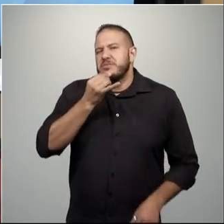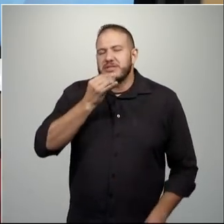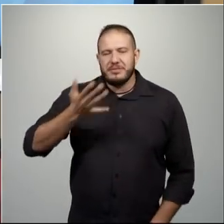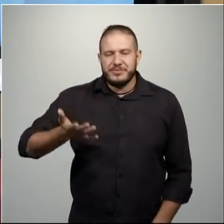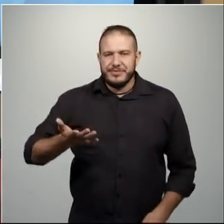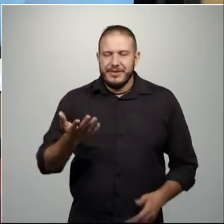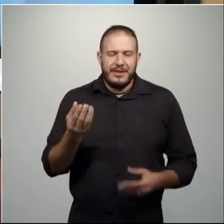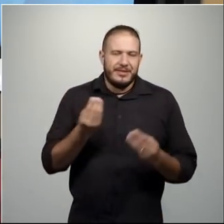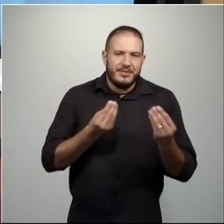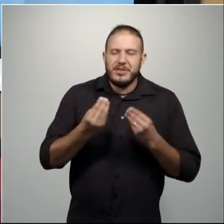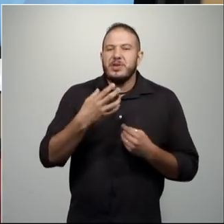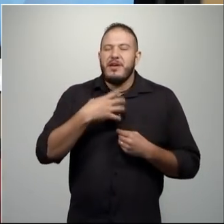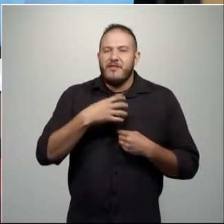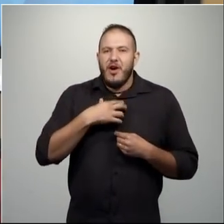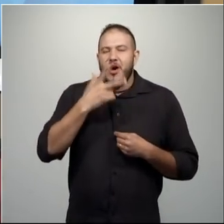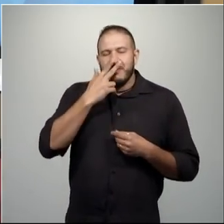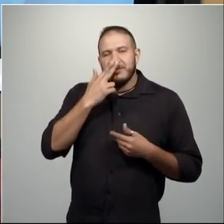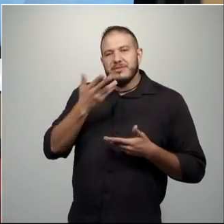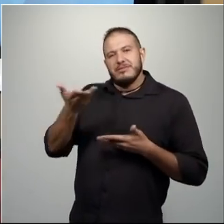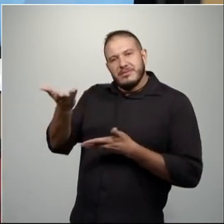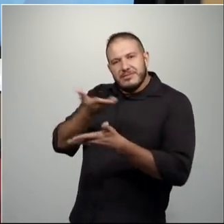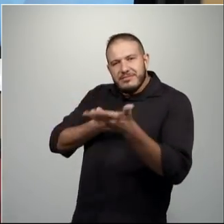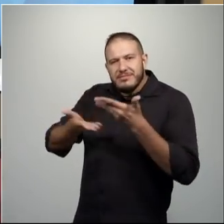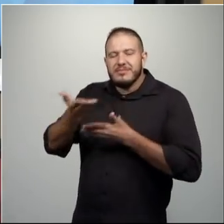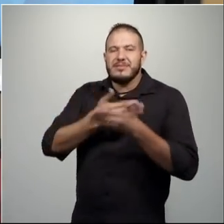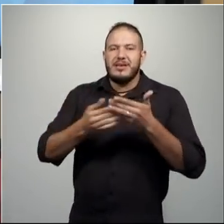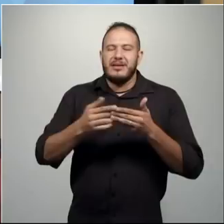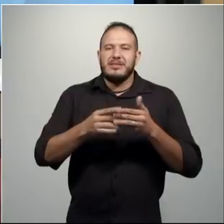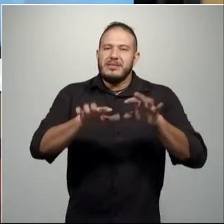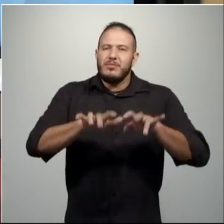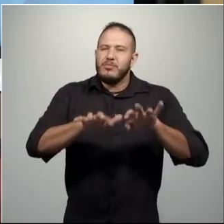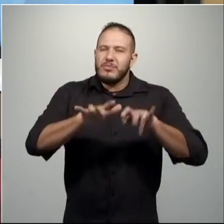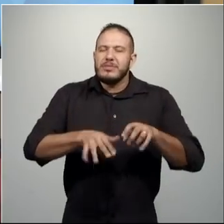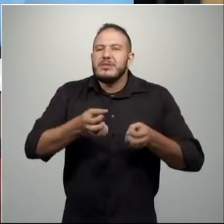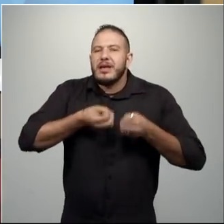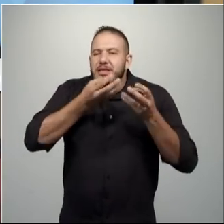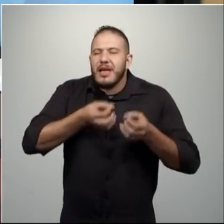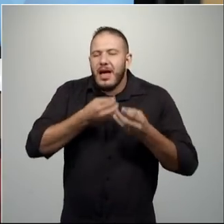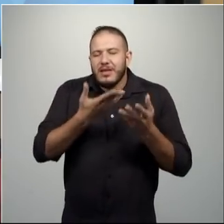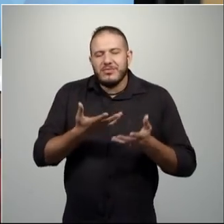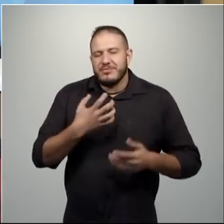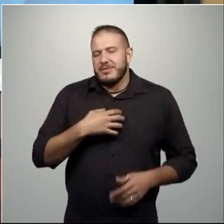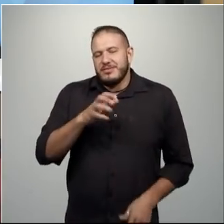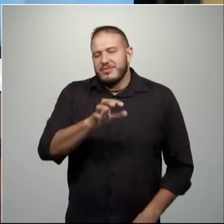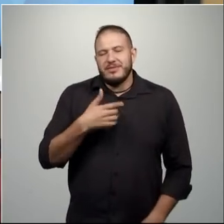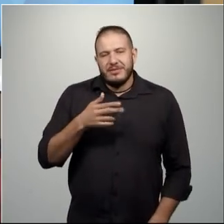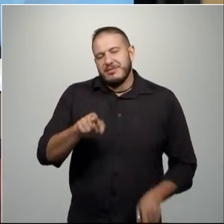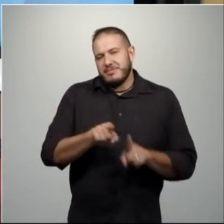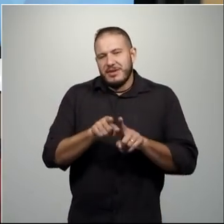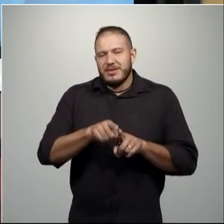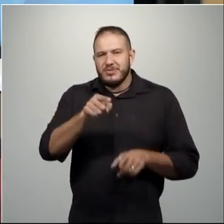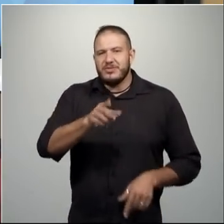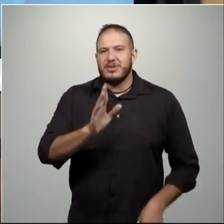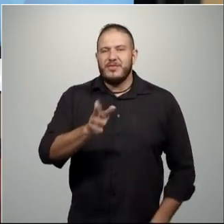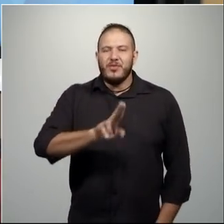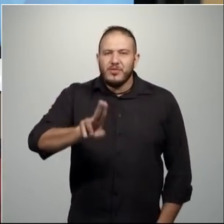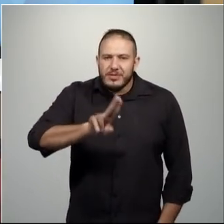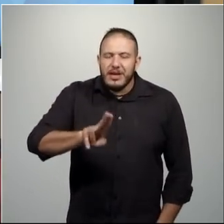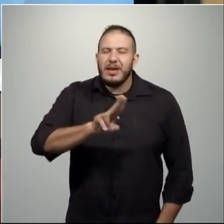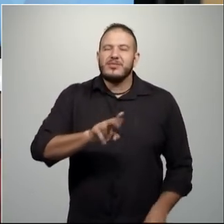forma colaborativa de processar dados e é isso que foi usado também pra